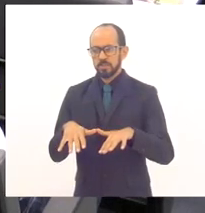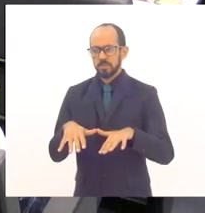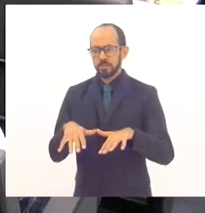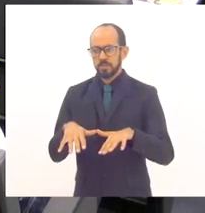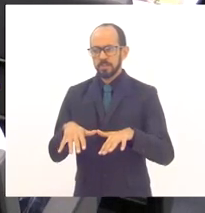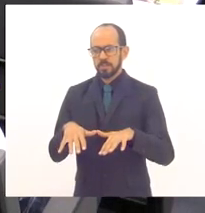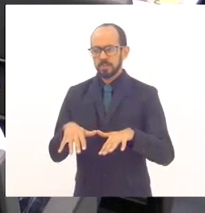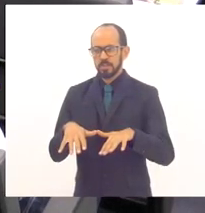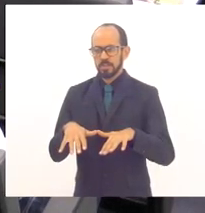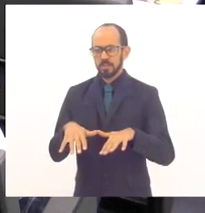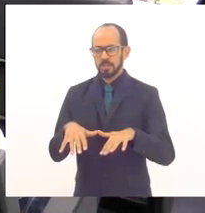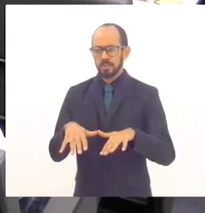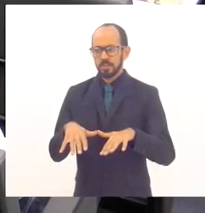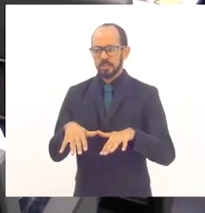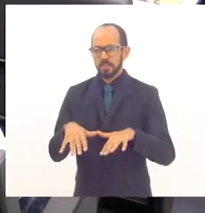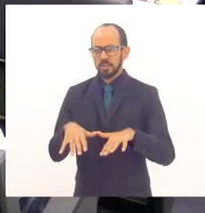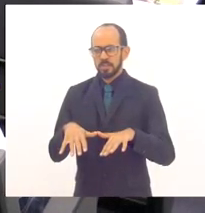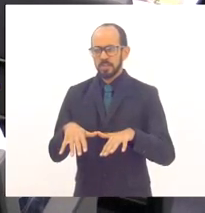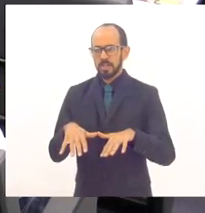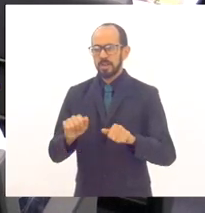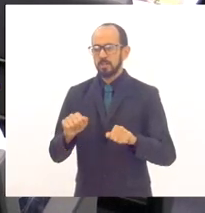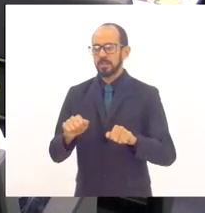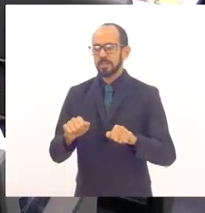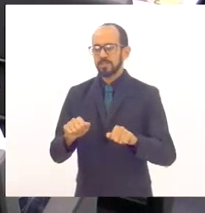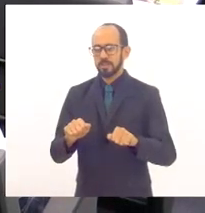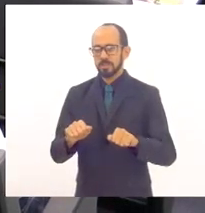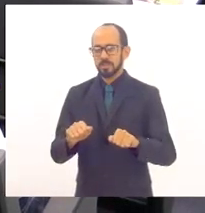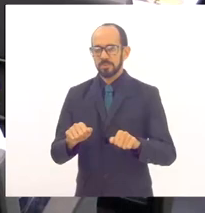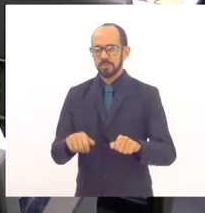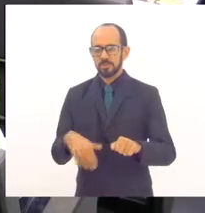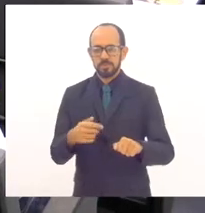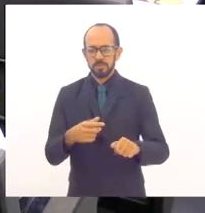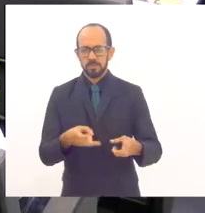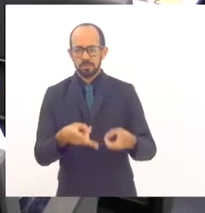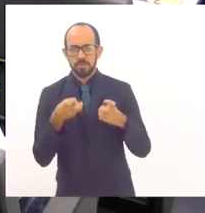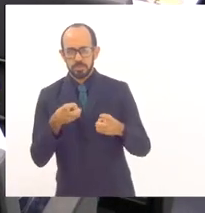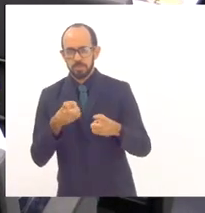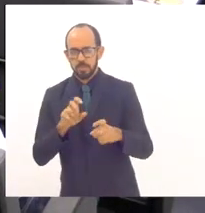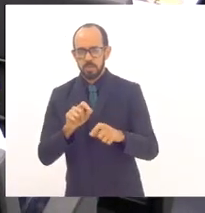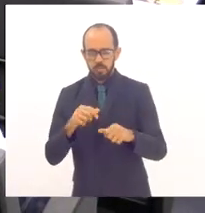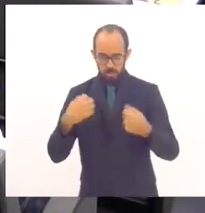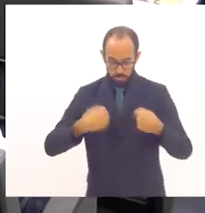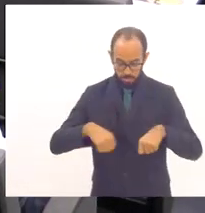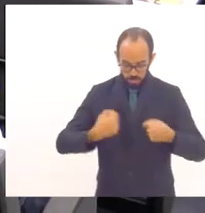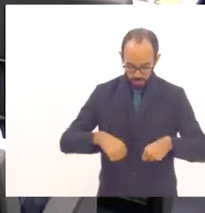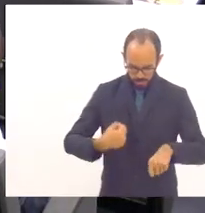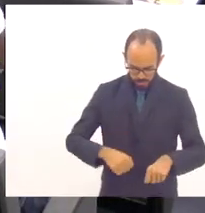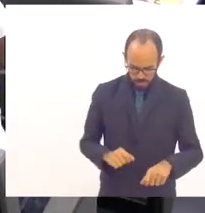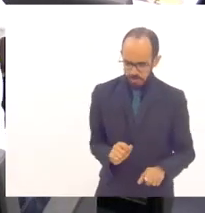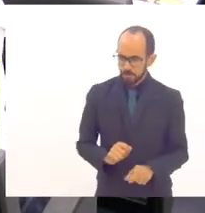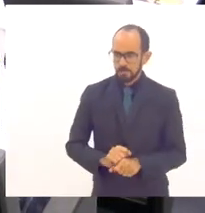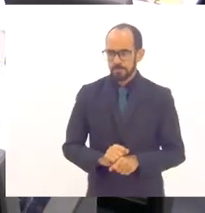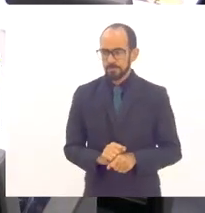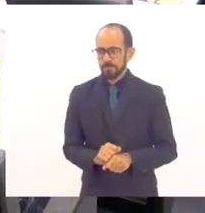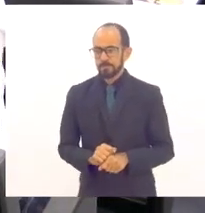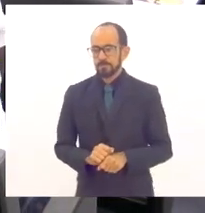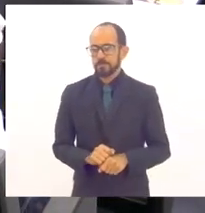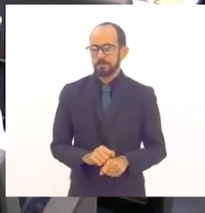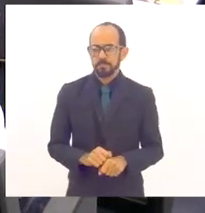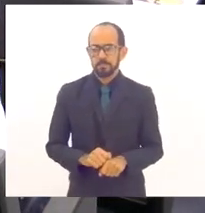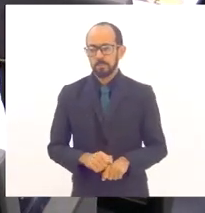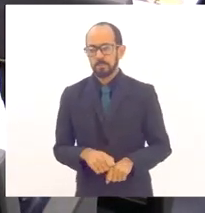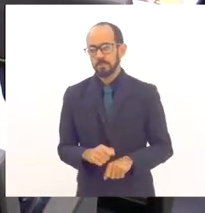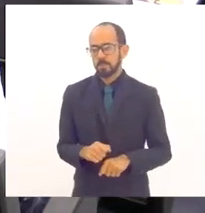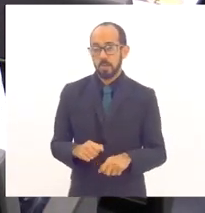a audiência pública, porque, como todos percebemos, se faz necessária. Então, eu espero que